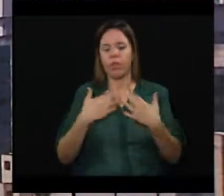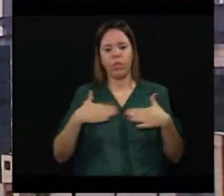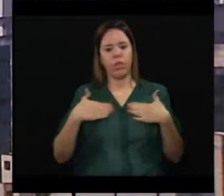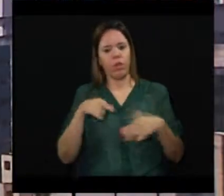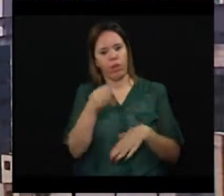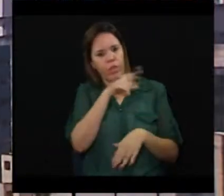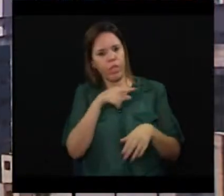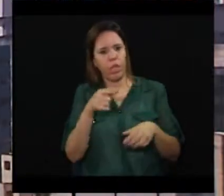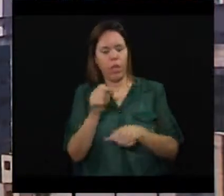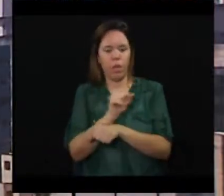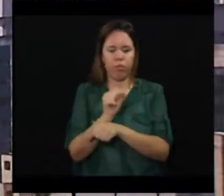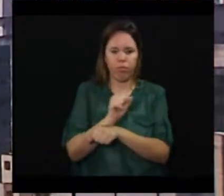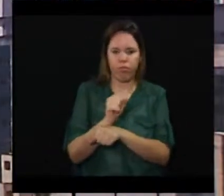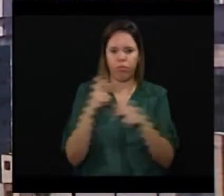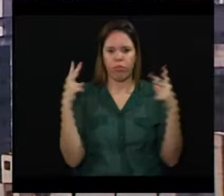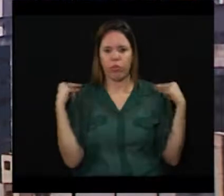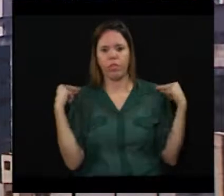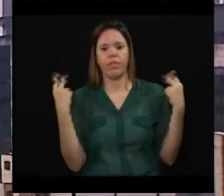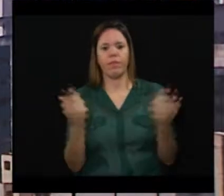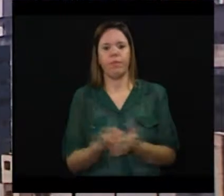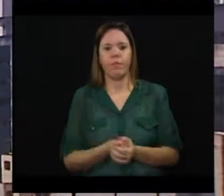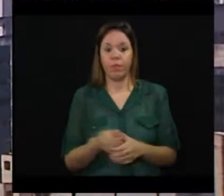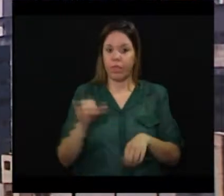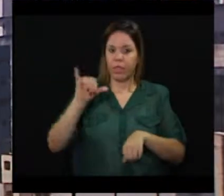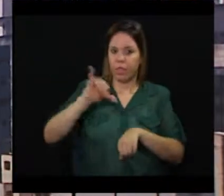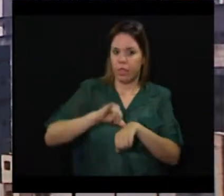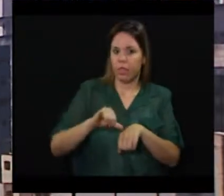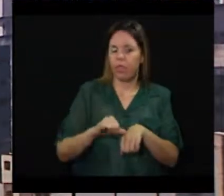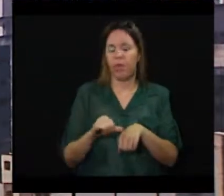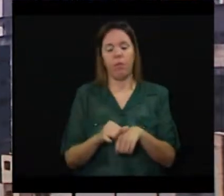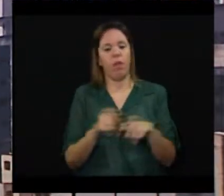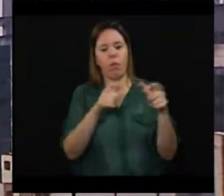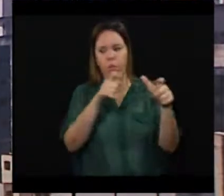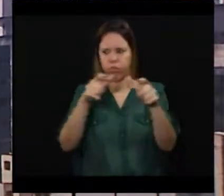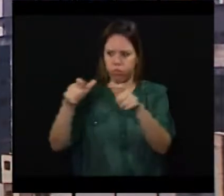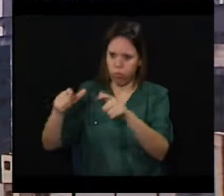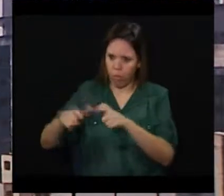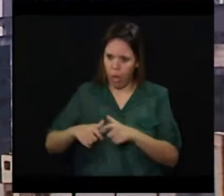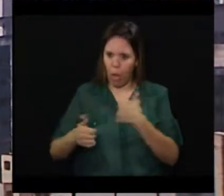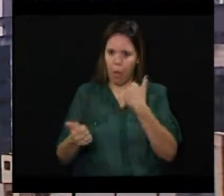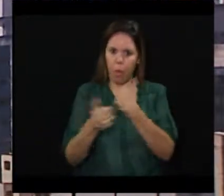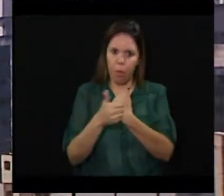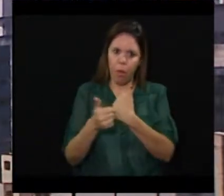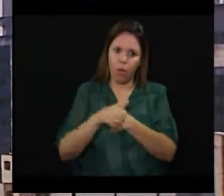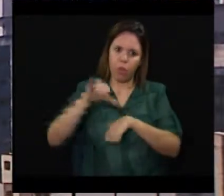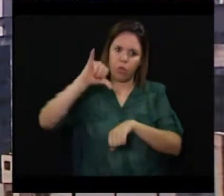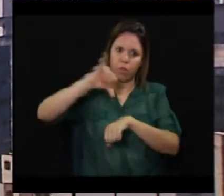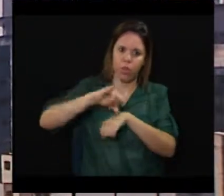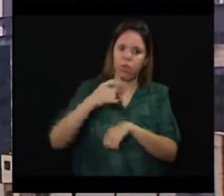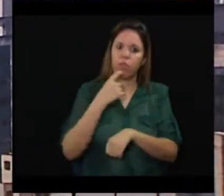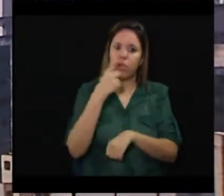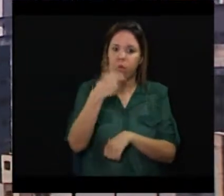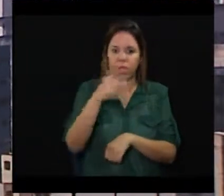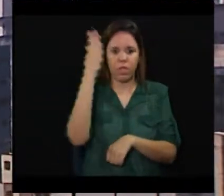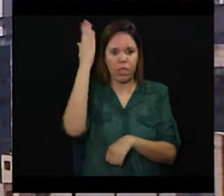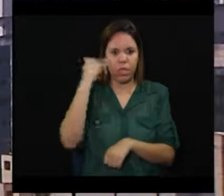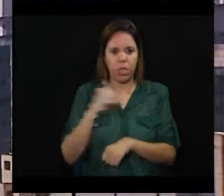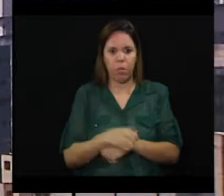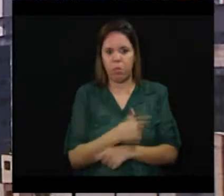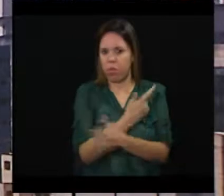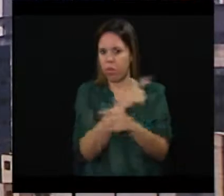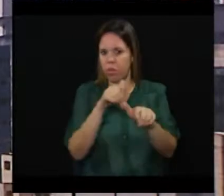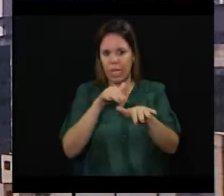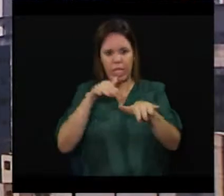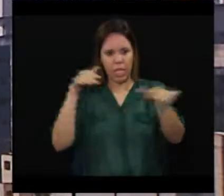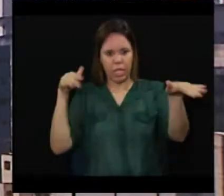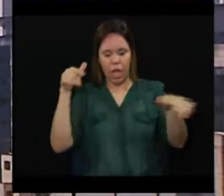você motorista. Então centro da cidade, também a região ali do Guanabara, próximo a Orozimbumaia, você sabe aí de casa que não tem